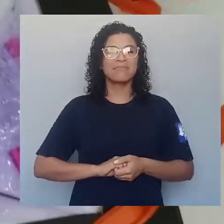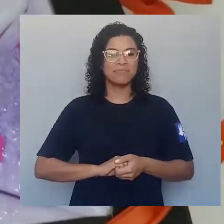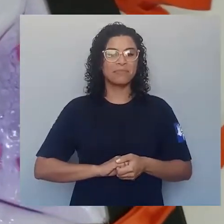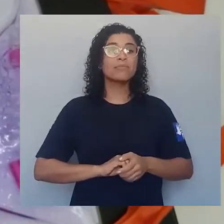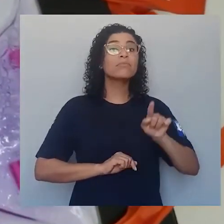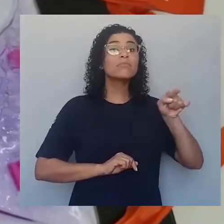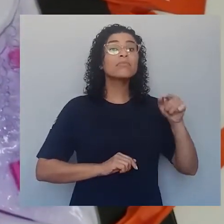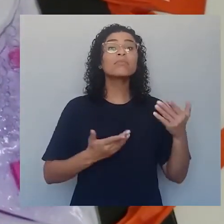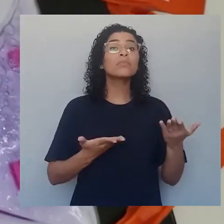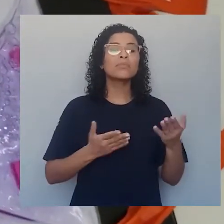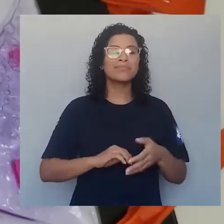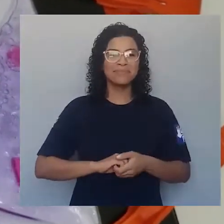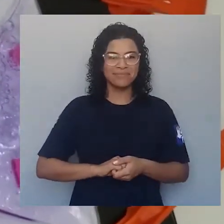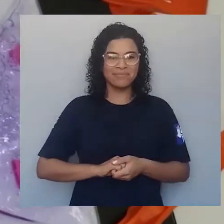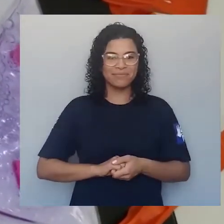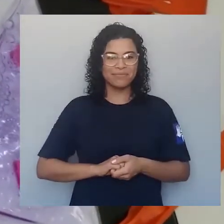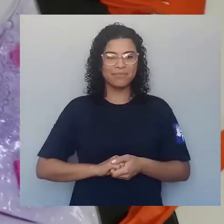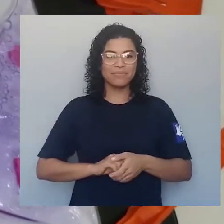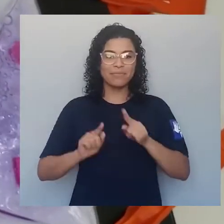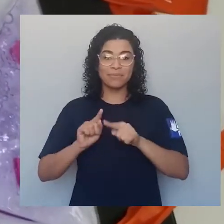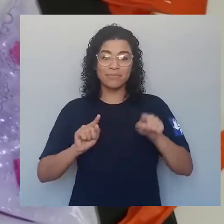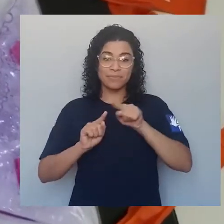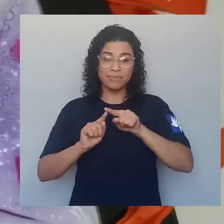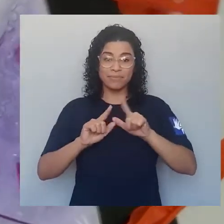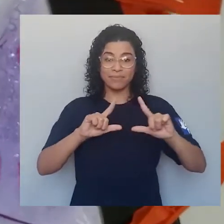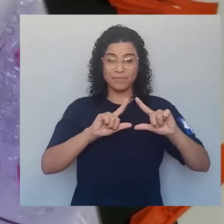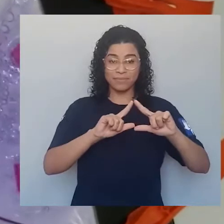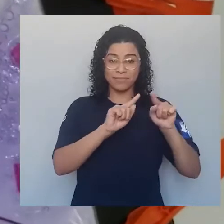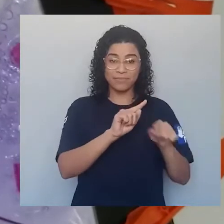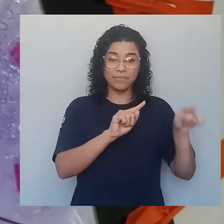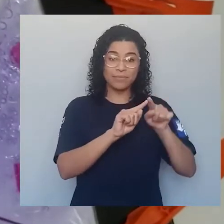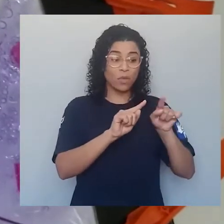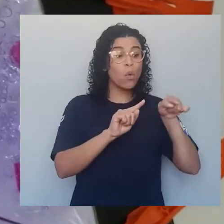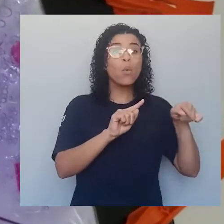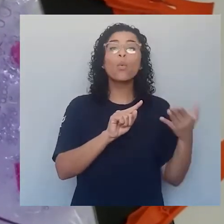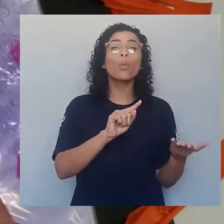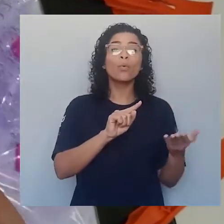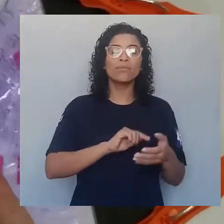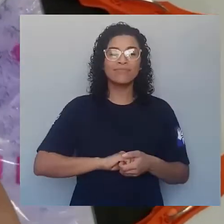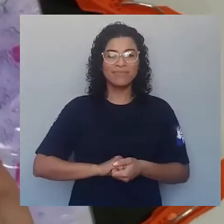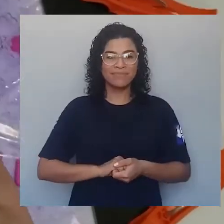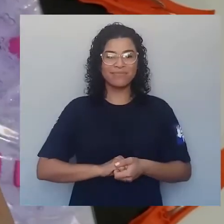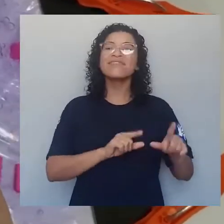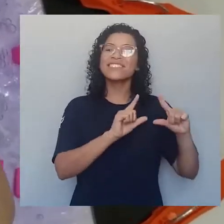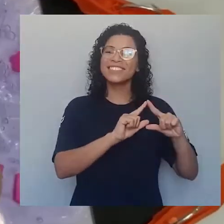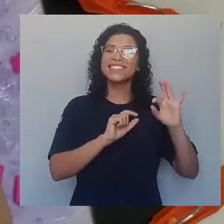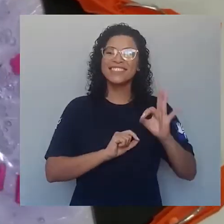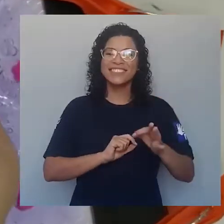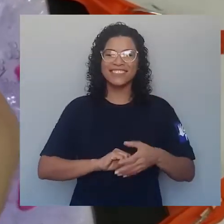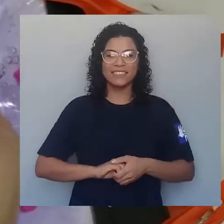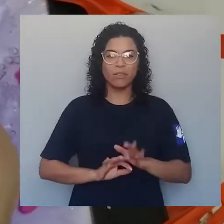elemento da nossa sequência? Círculo, triângulo, círculo. Qual é o próximo? Muito bem, um triângulo. Aí